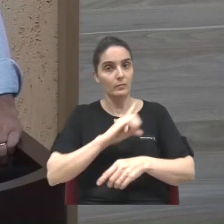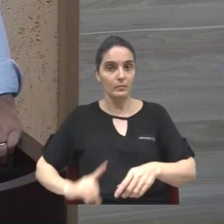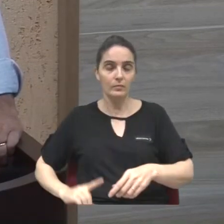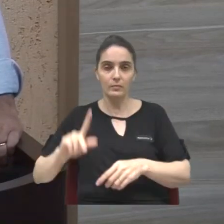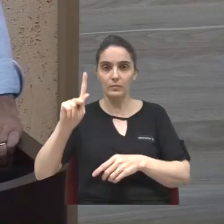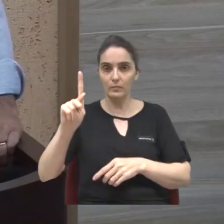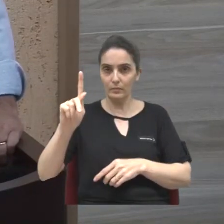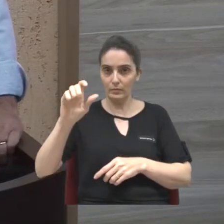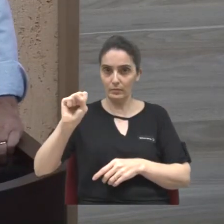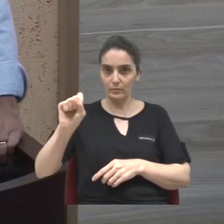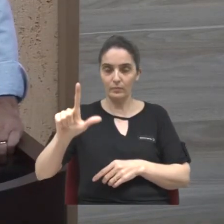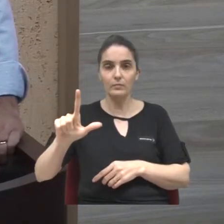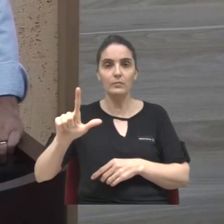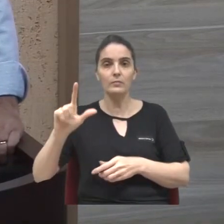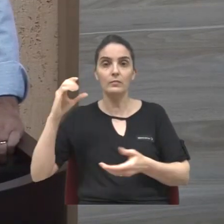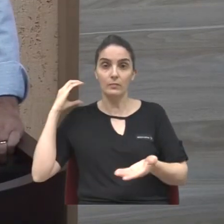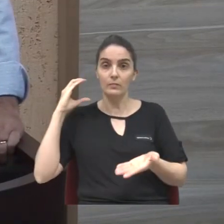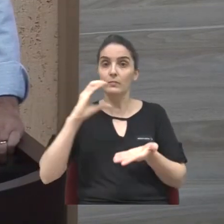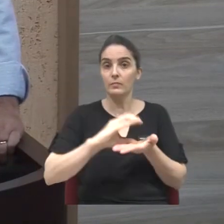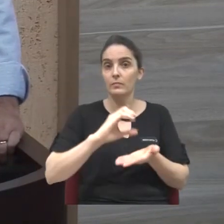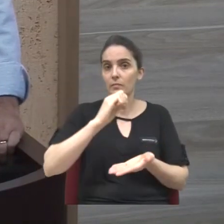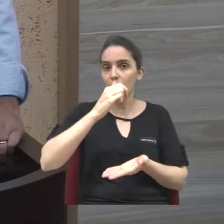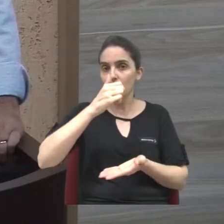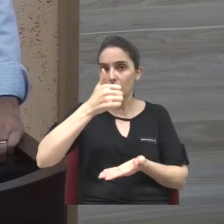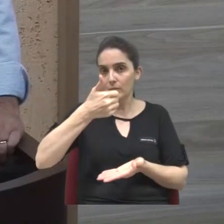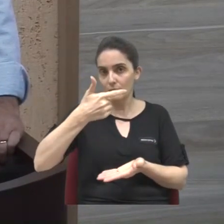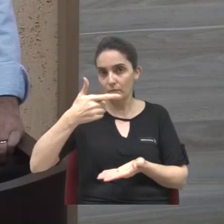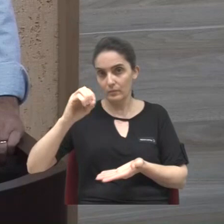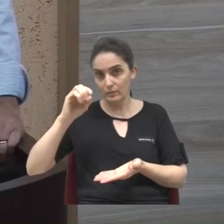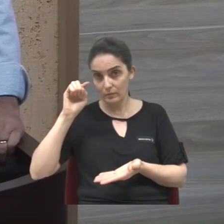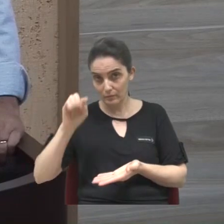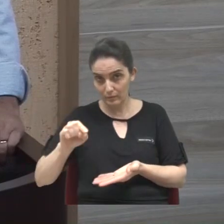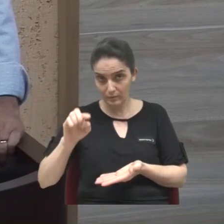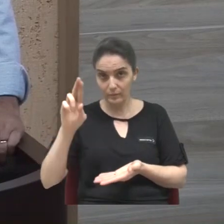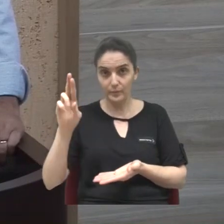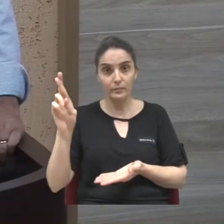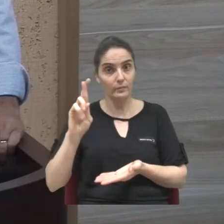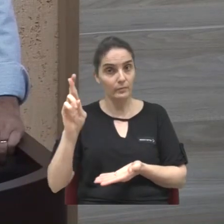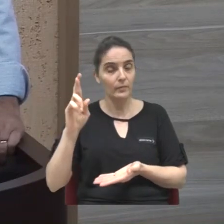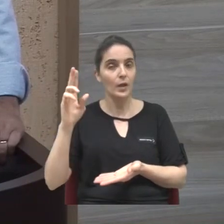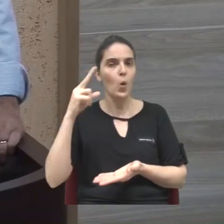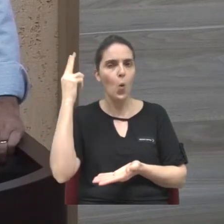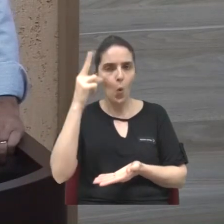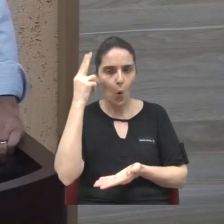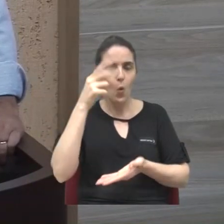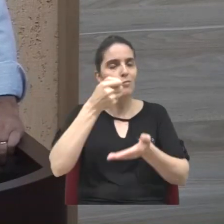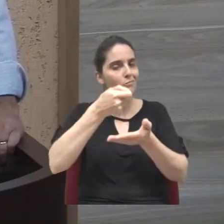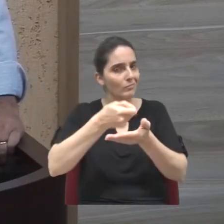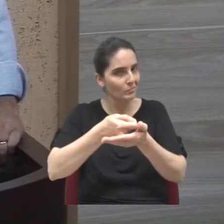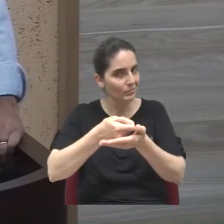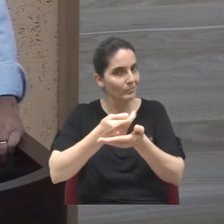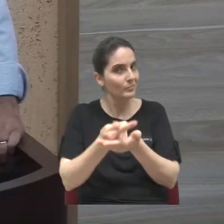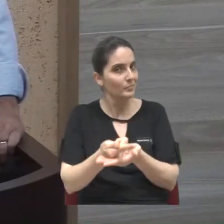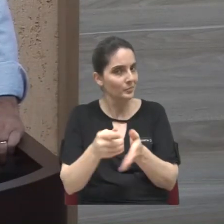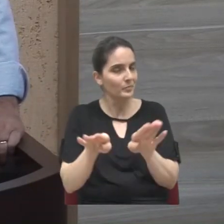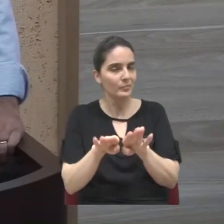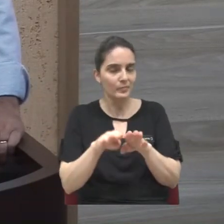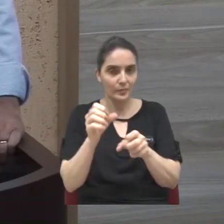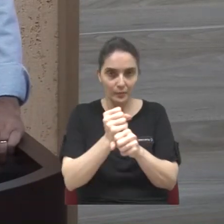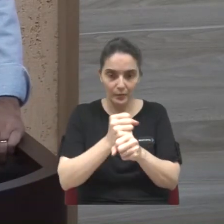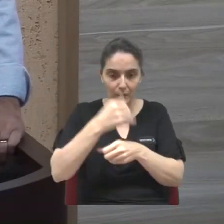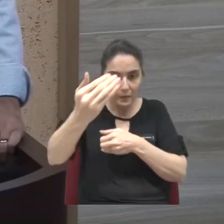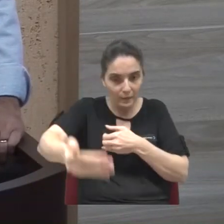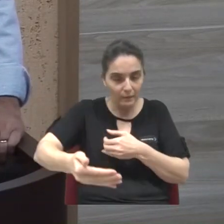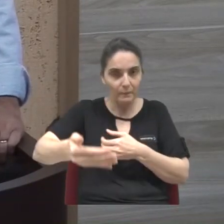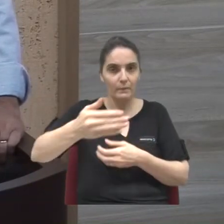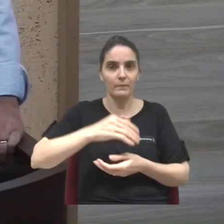de R$120 mil para a compra de uma ambulância também para o nosso município, o qual chega o ano que vem. Então, como é feito, eles